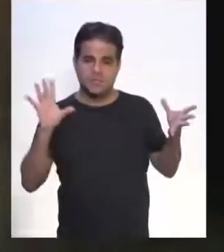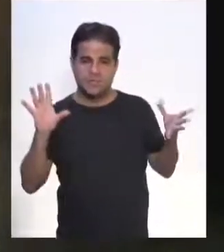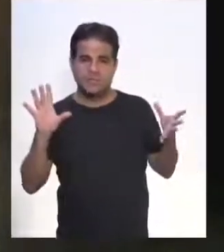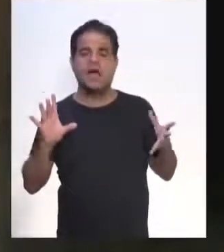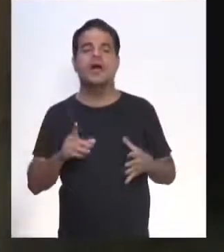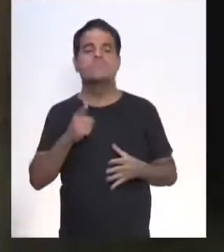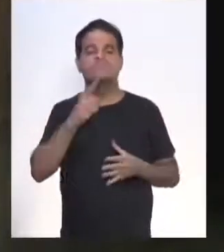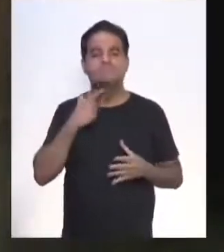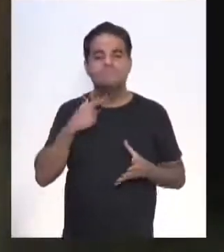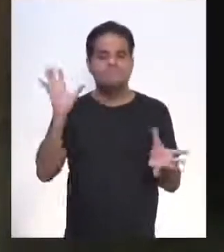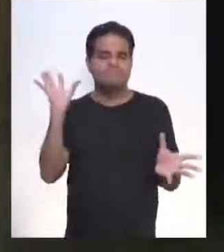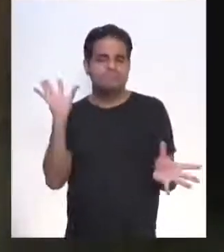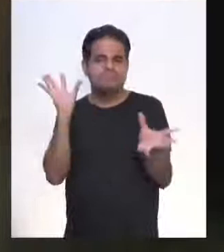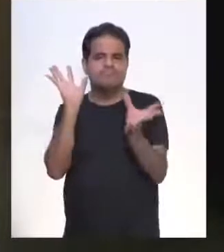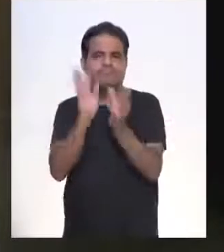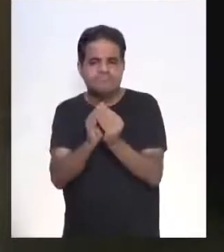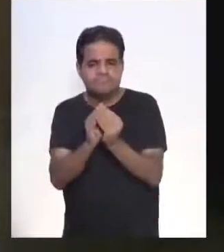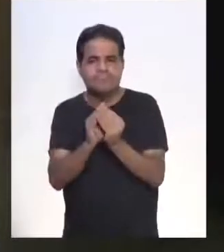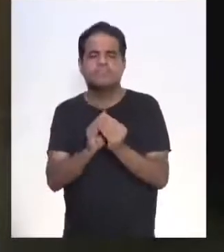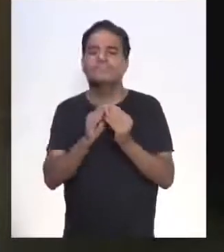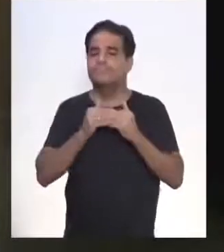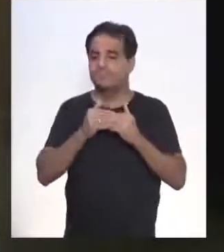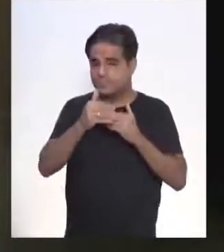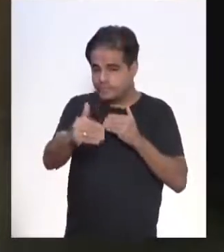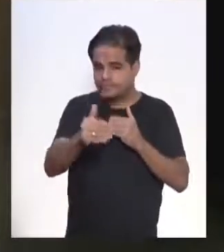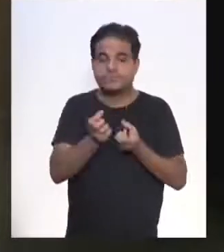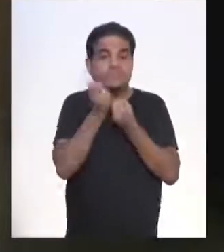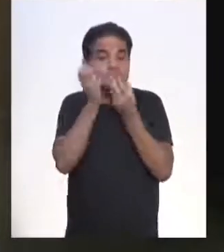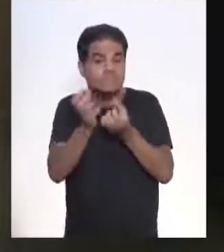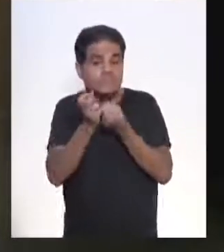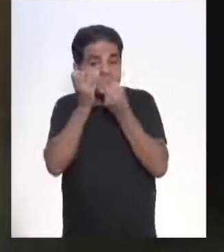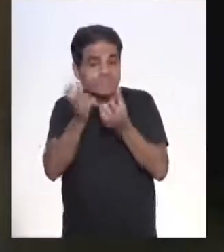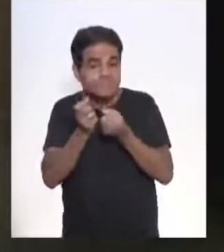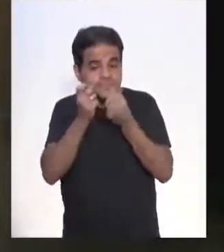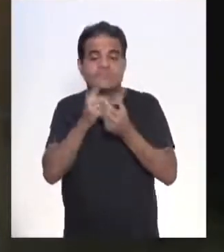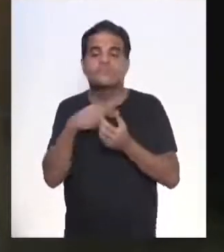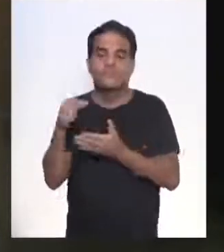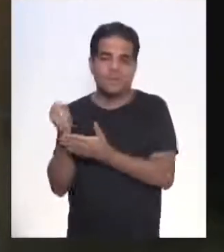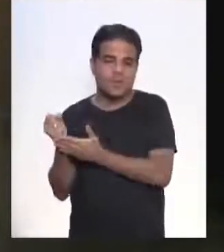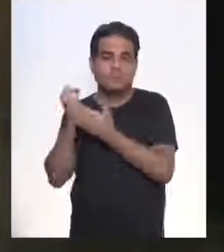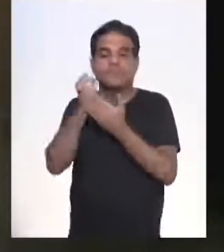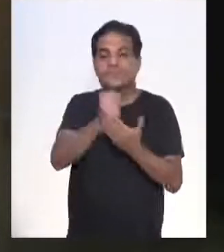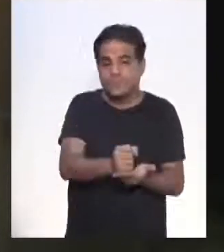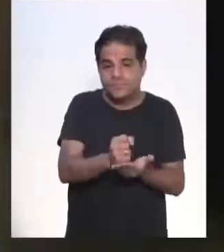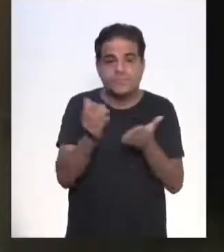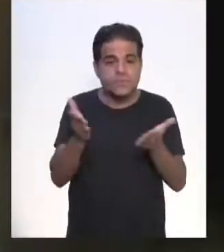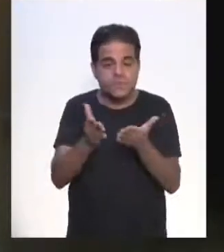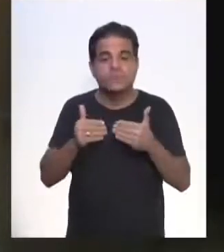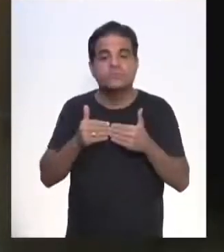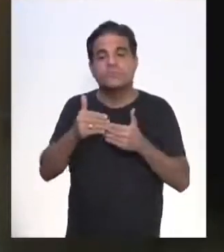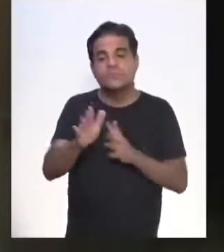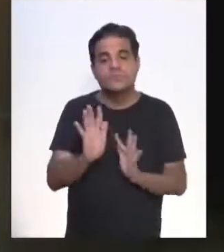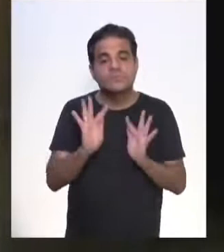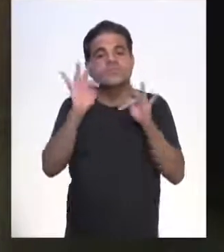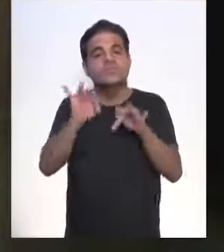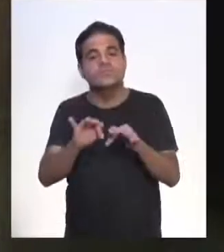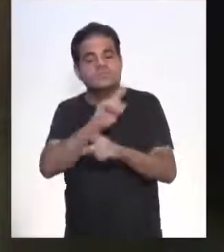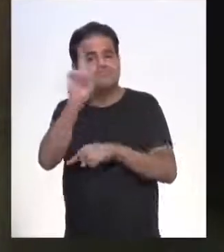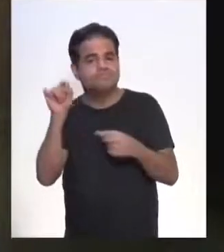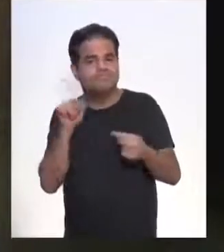de sistematizar um pouquinho dessas informações que a gente trouxe hoje, para finalidades